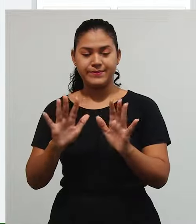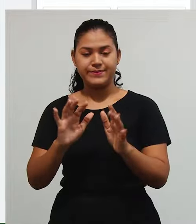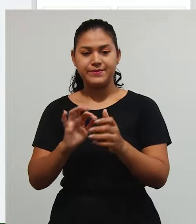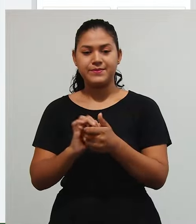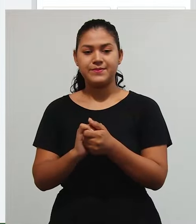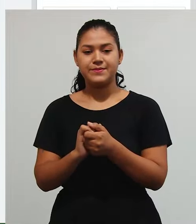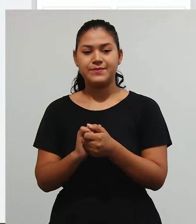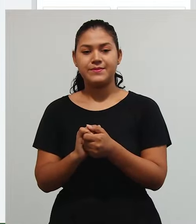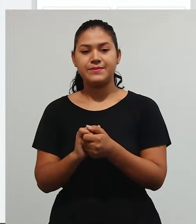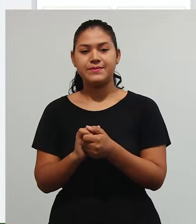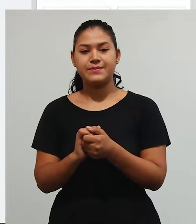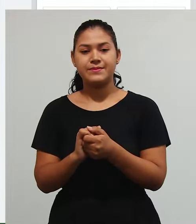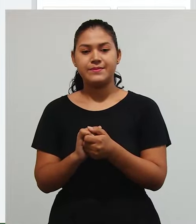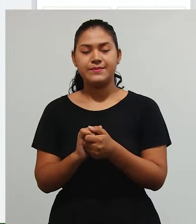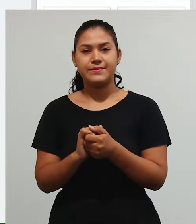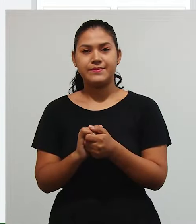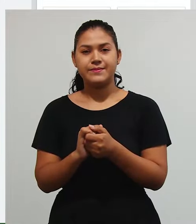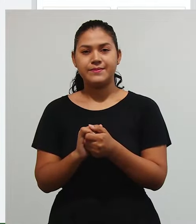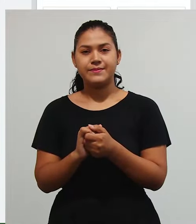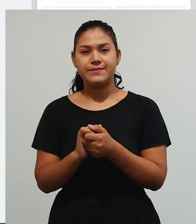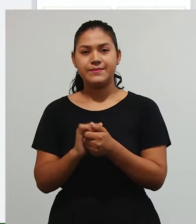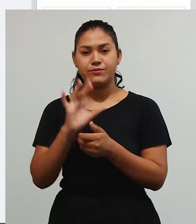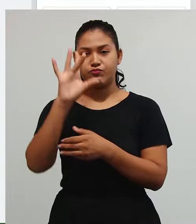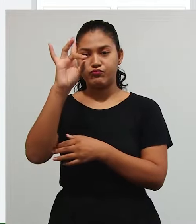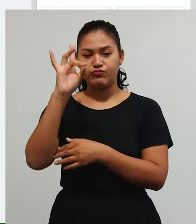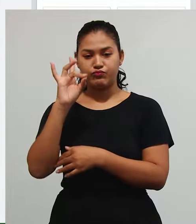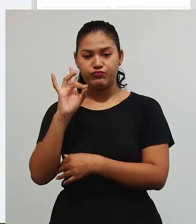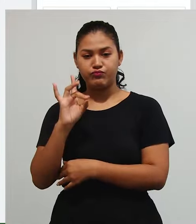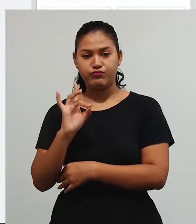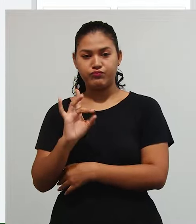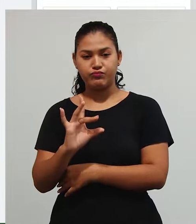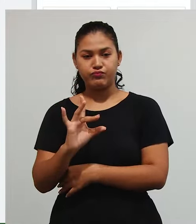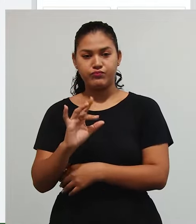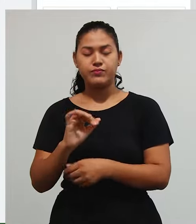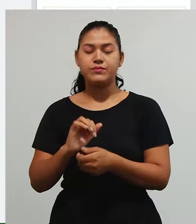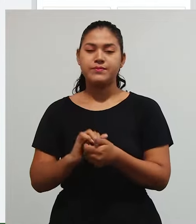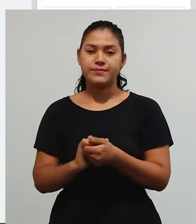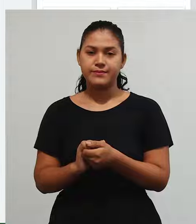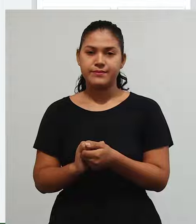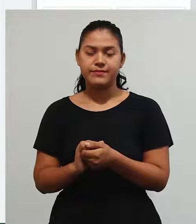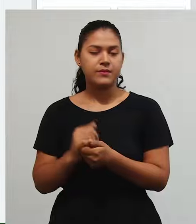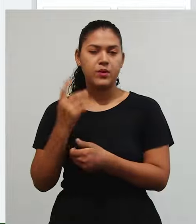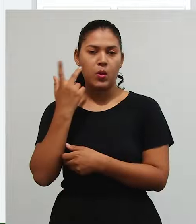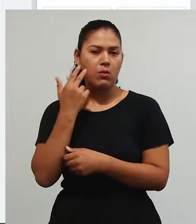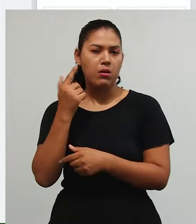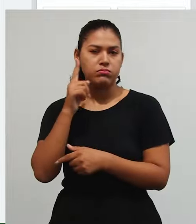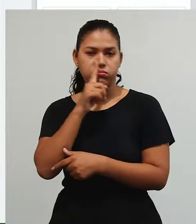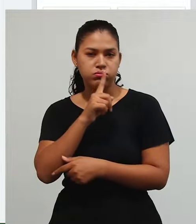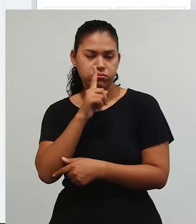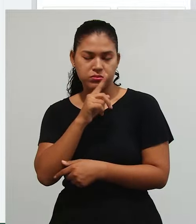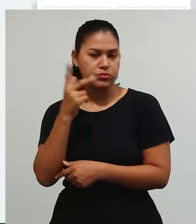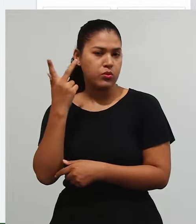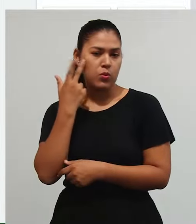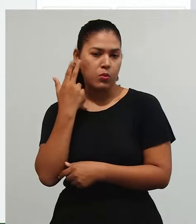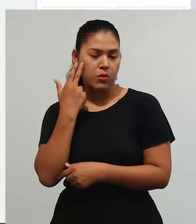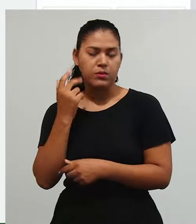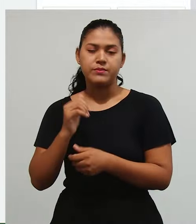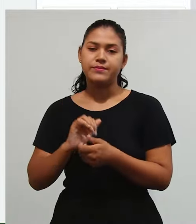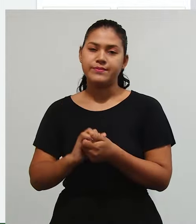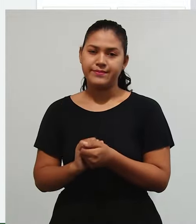Vamos tirar para cá. Assim mesmo. Deixa eu só ajustar aqui, vou descer.